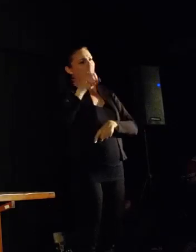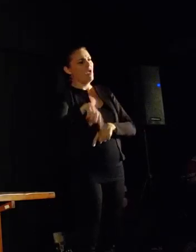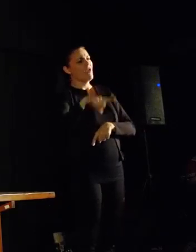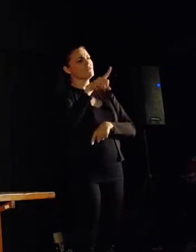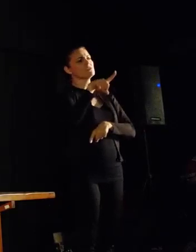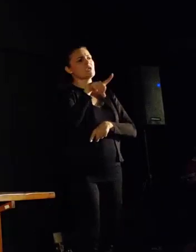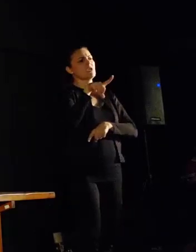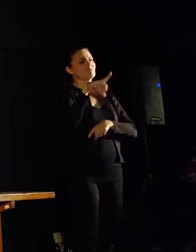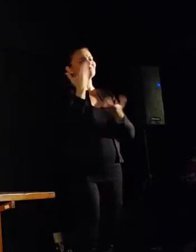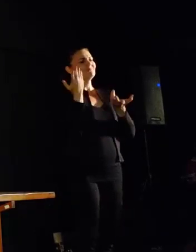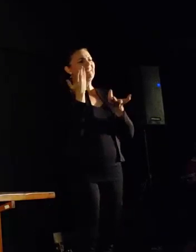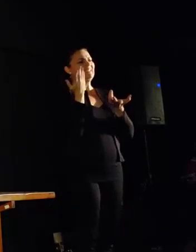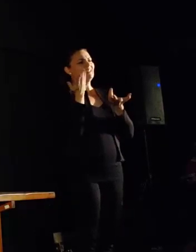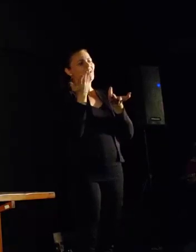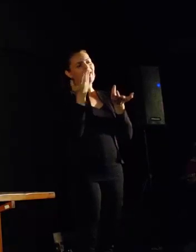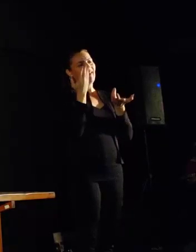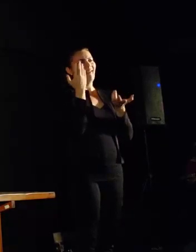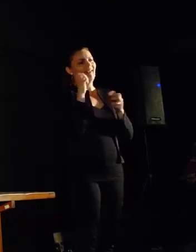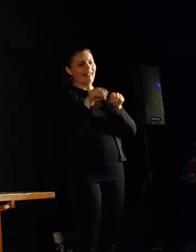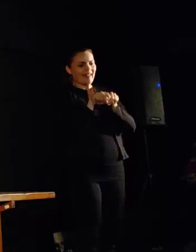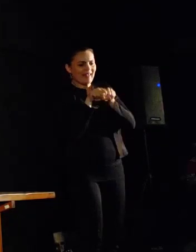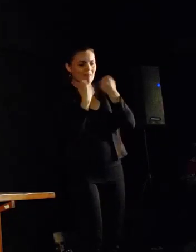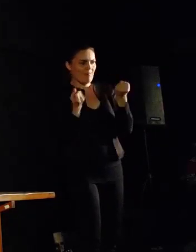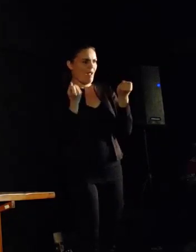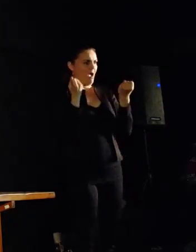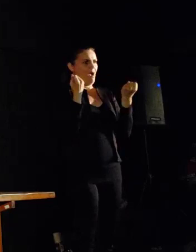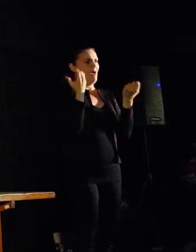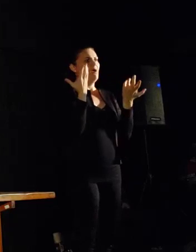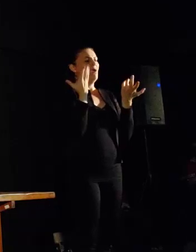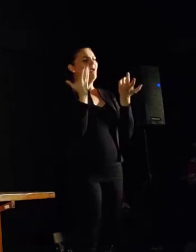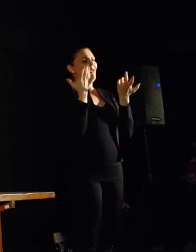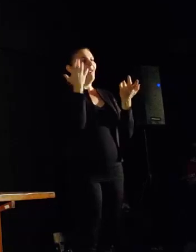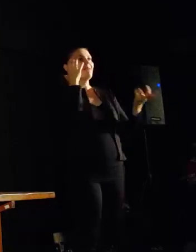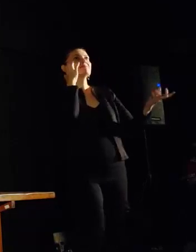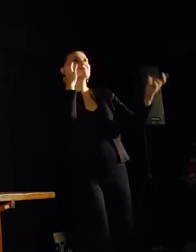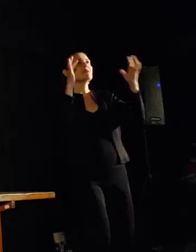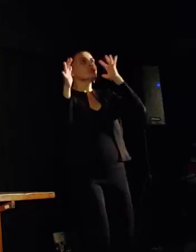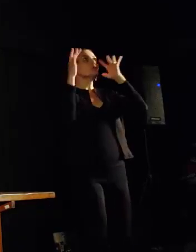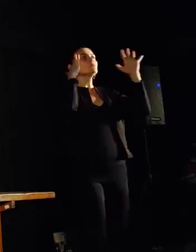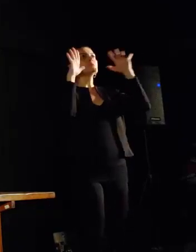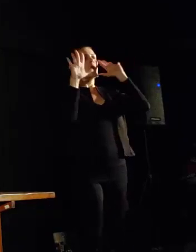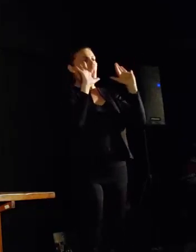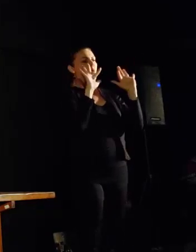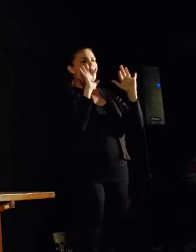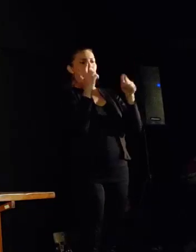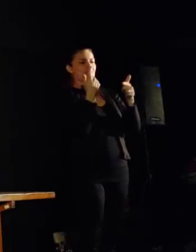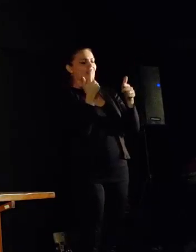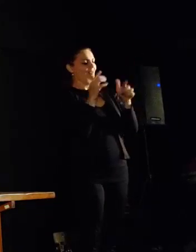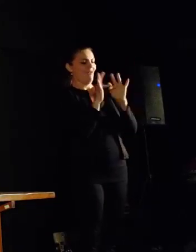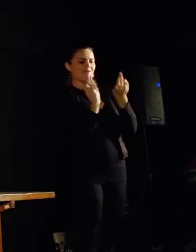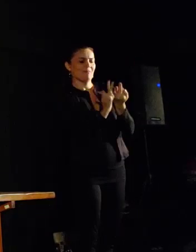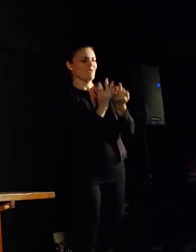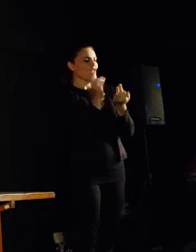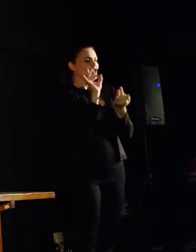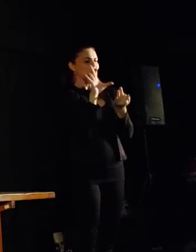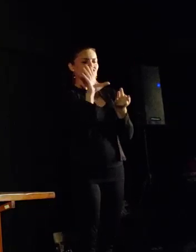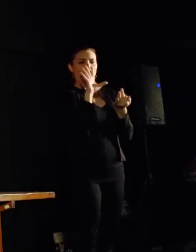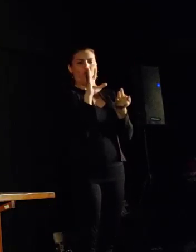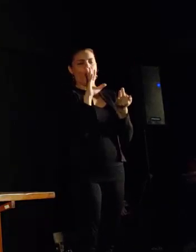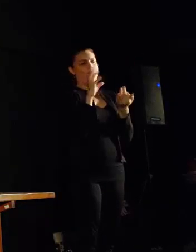Ele falava, bem, uma sociedade que entende que a família é um problema, já